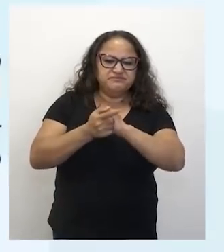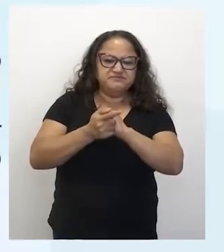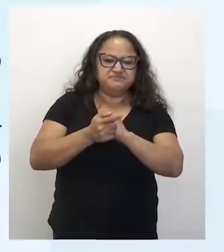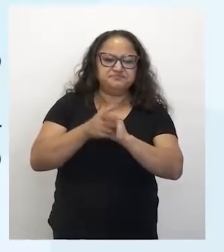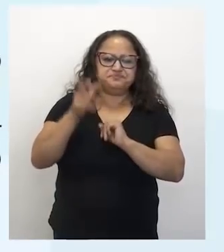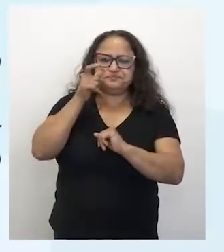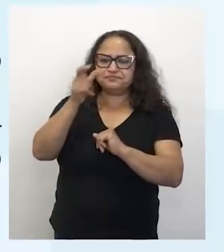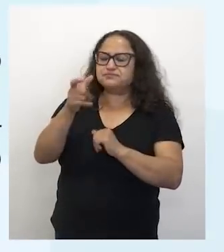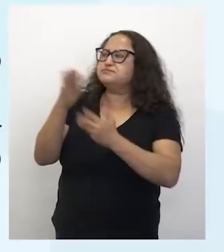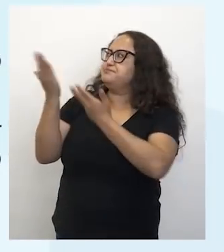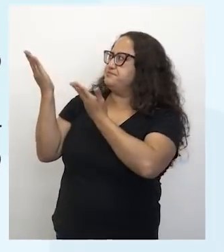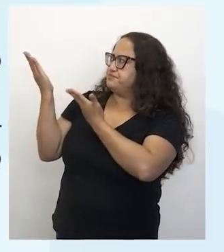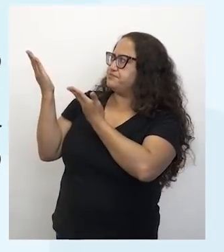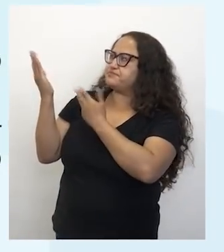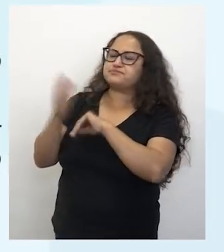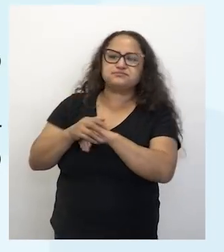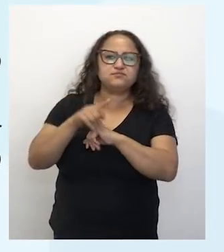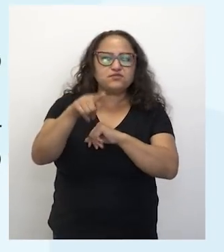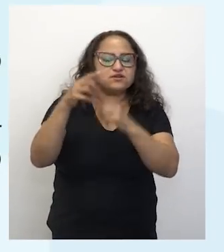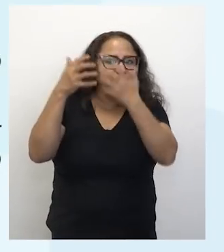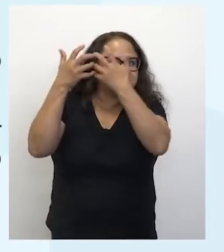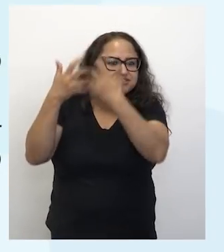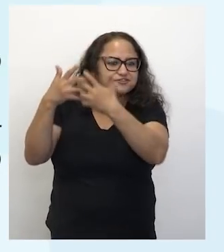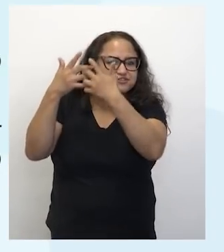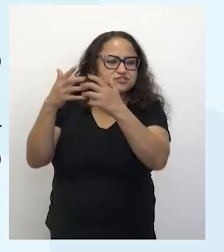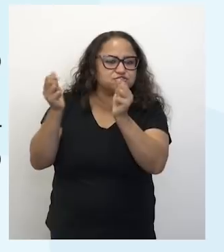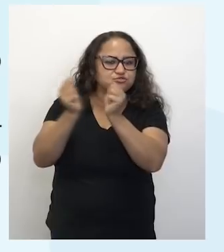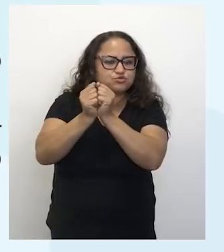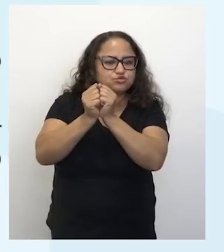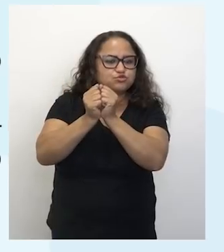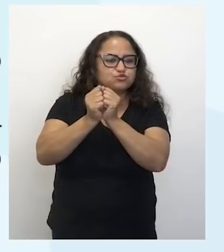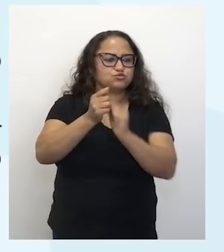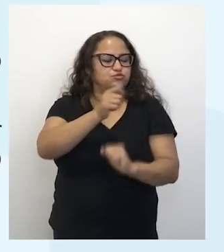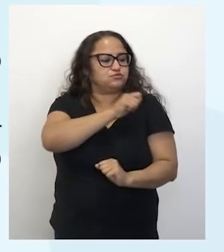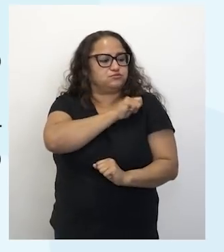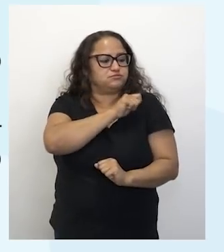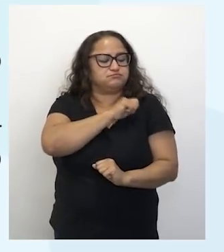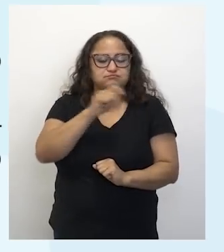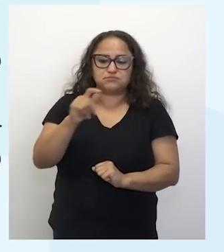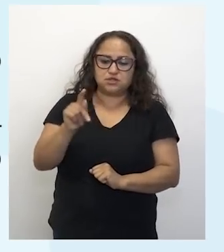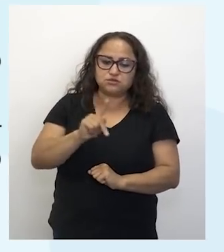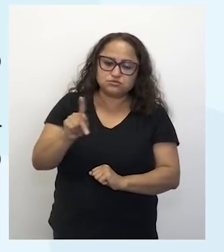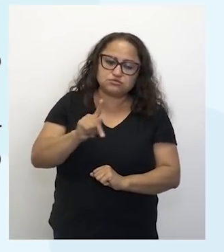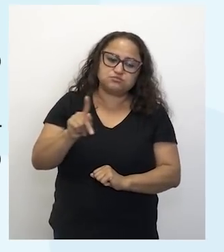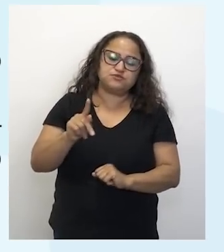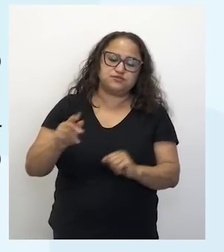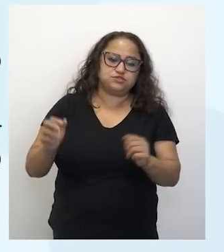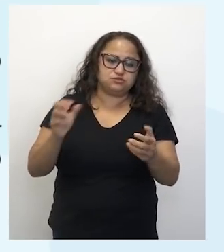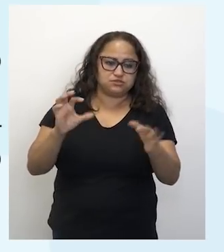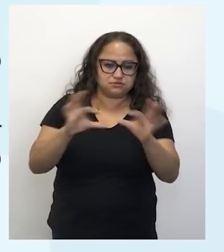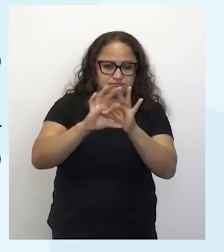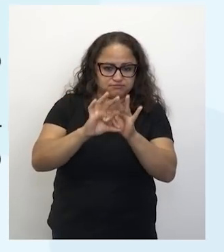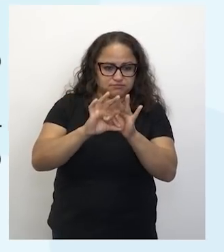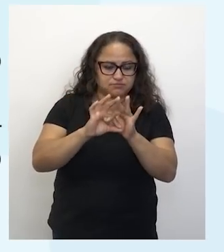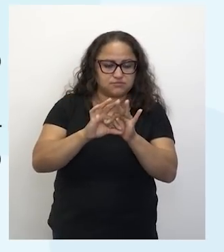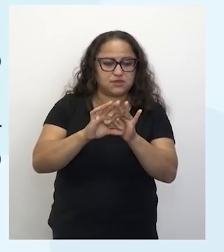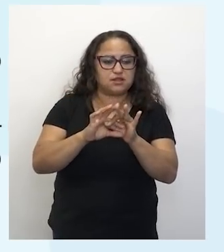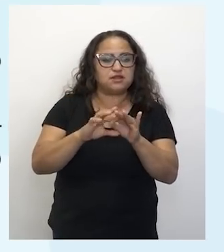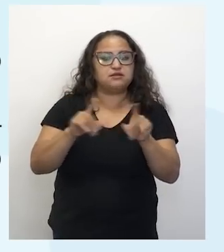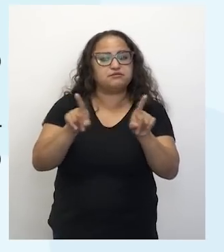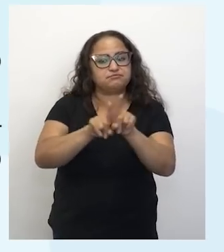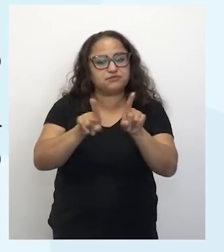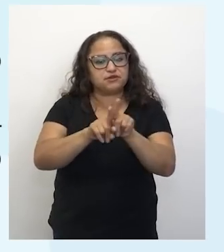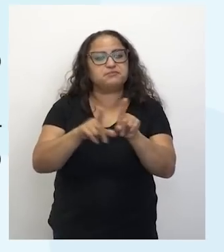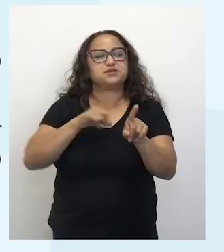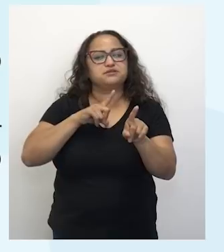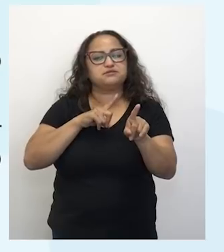observem aí na tela. É para vocês refletirem juntos com os alunos, né? Eu imagino que, mesmo com esse